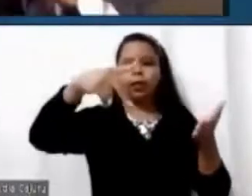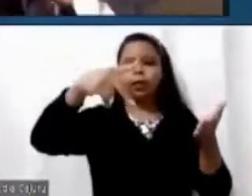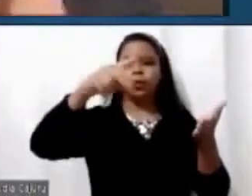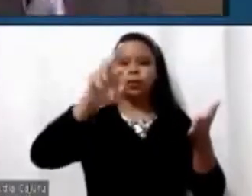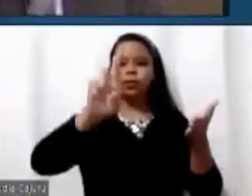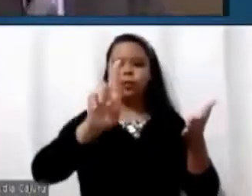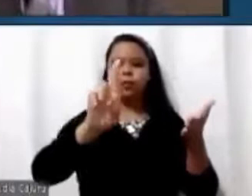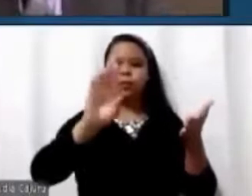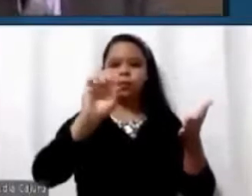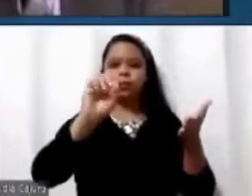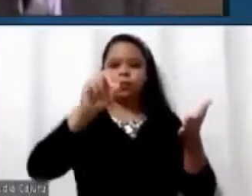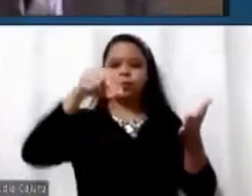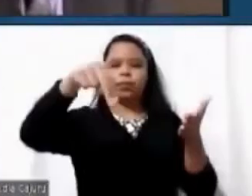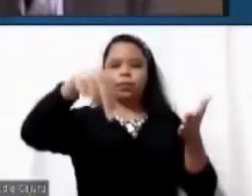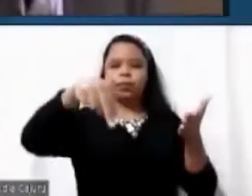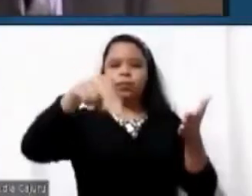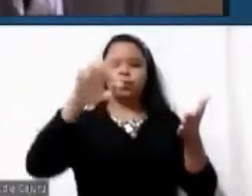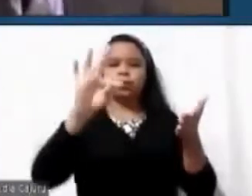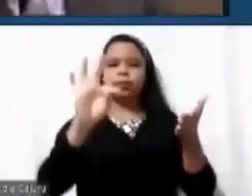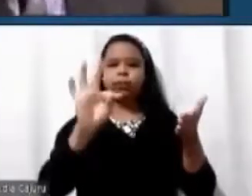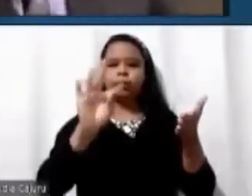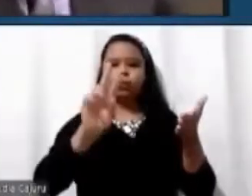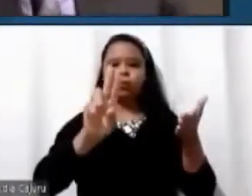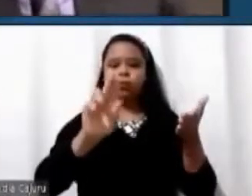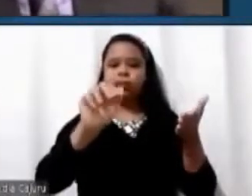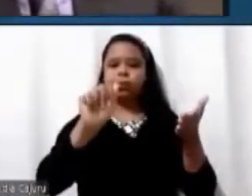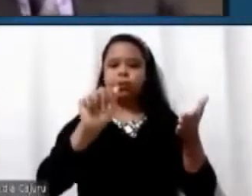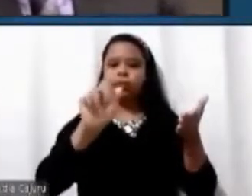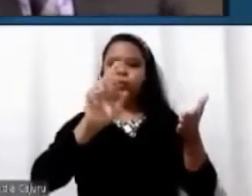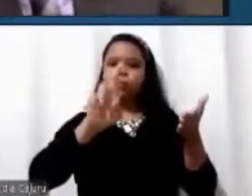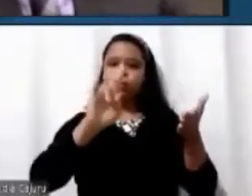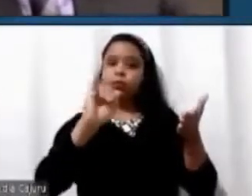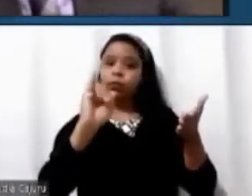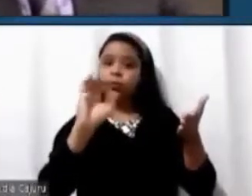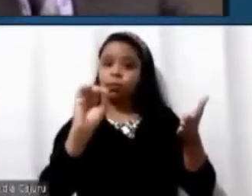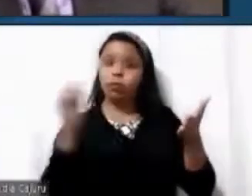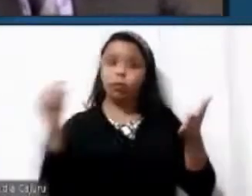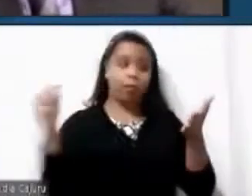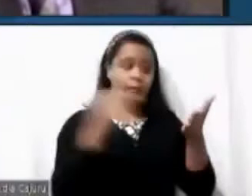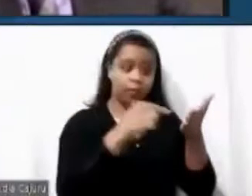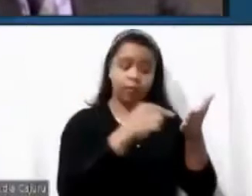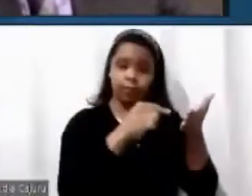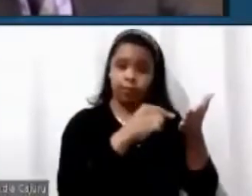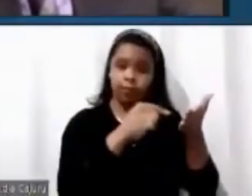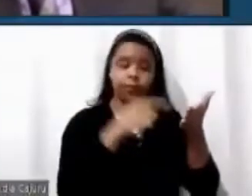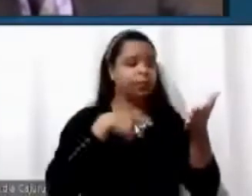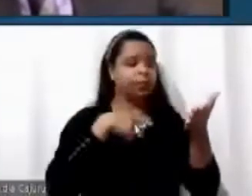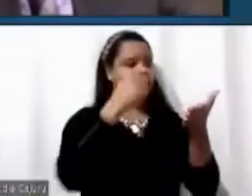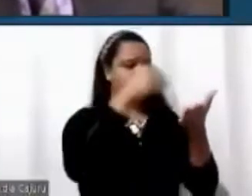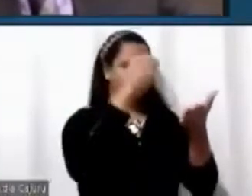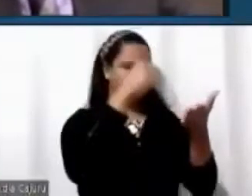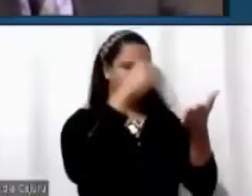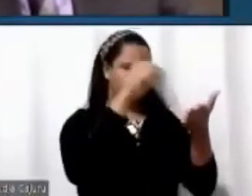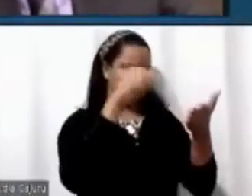no atendimento. Ele vai concentrar todas as informações que se pode ter sobre aquele tratamento